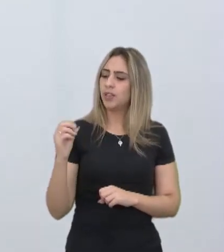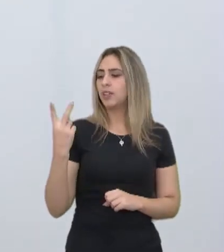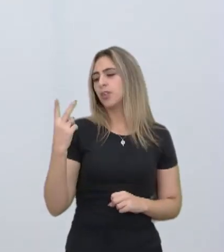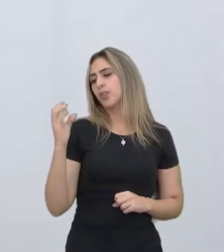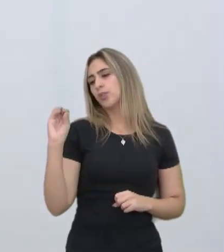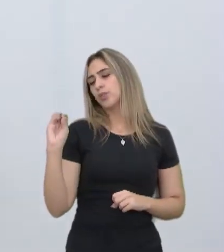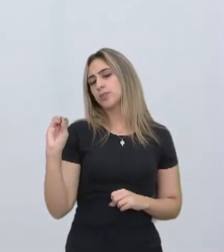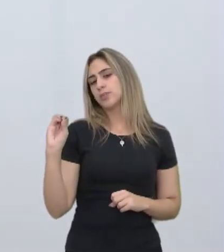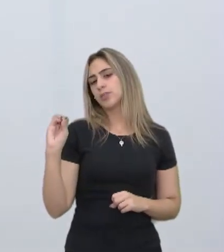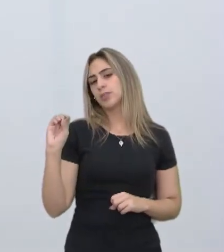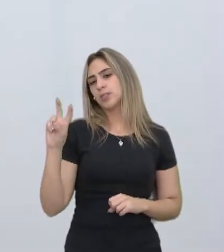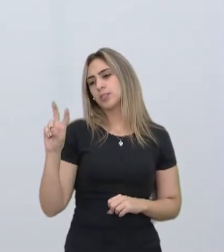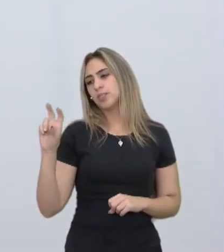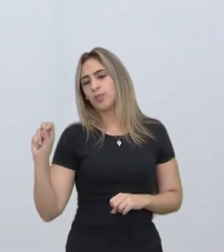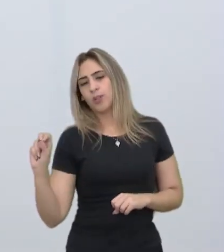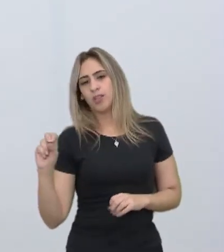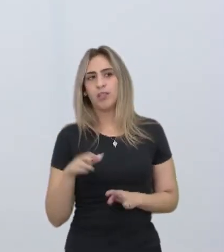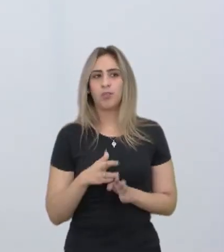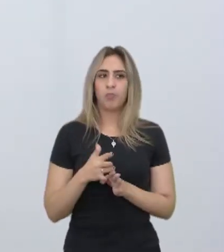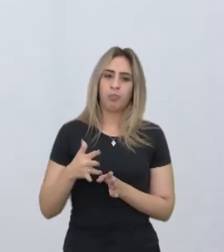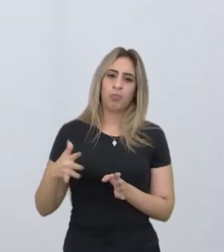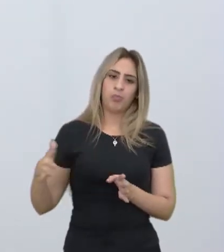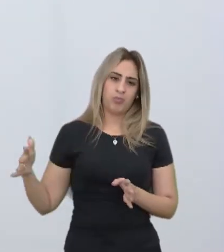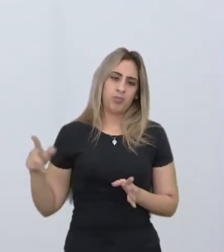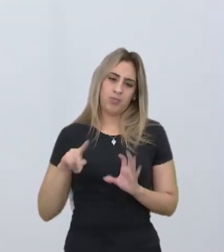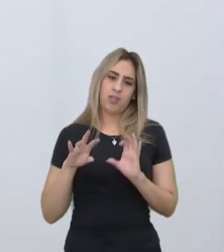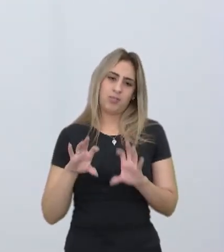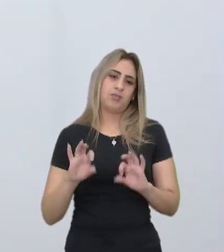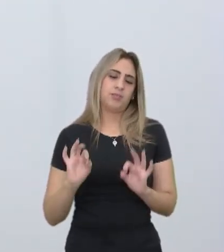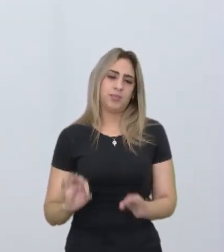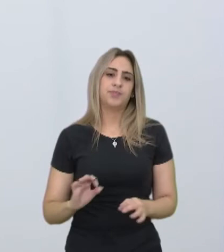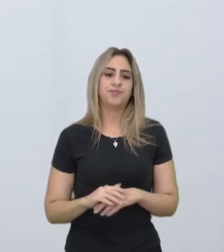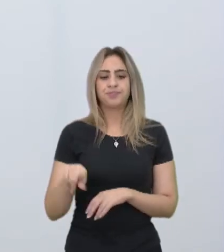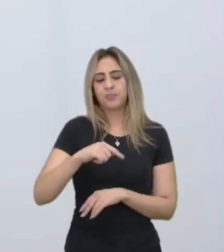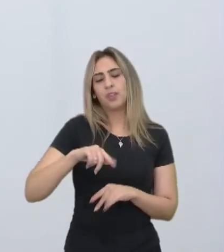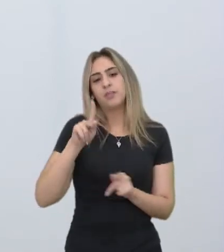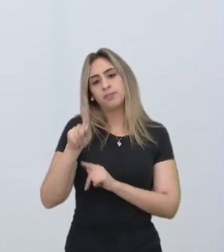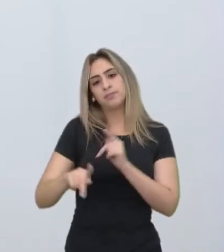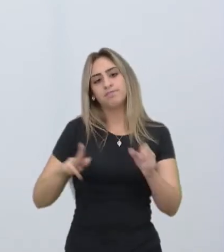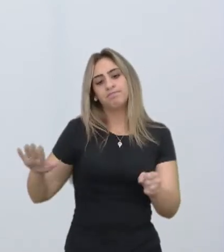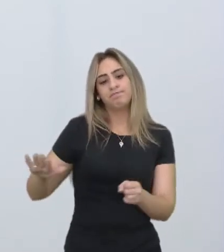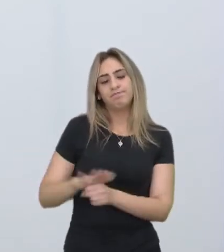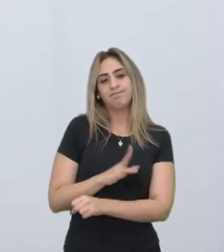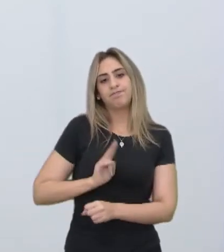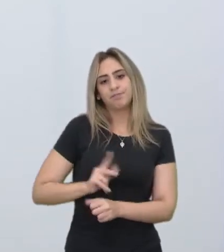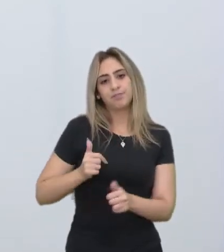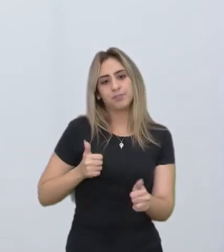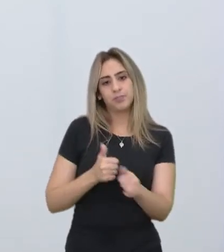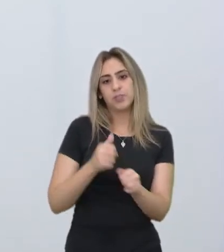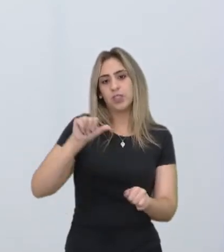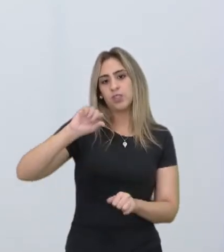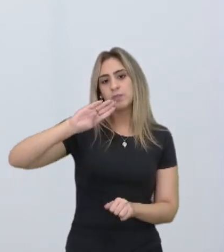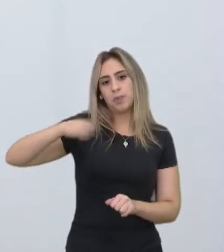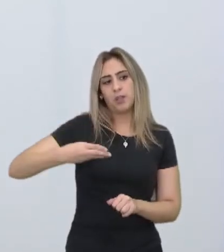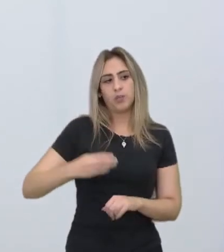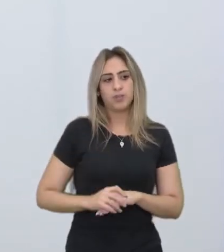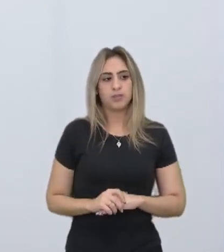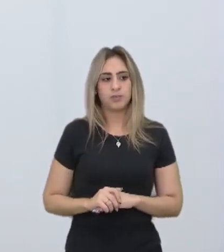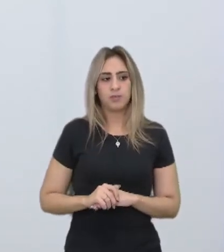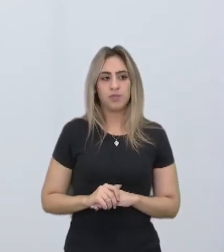dizem 2050, que a população vai estar chegando perto dos 9 bilhões,